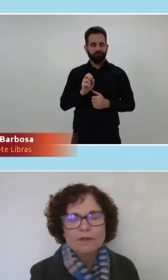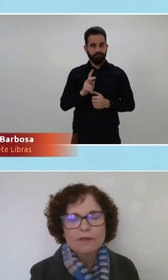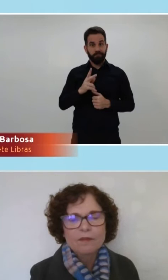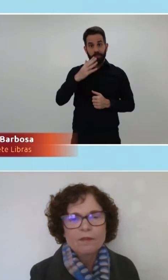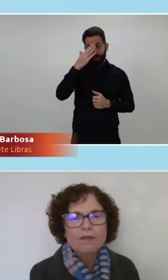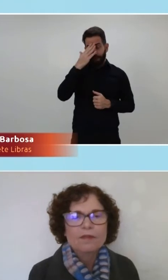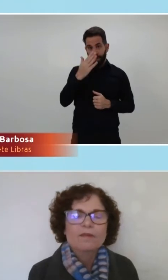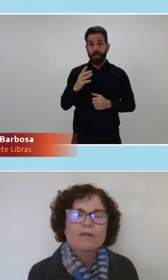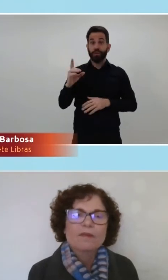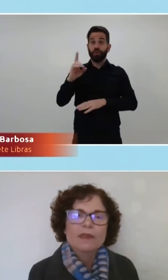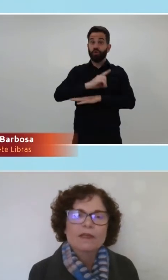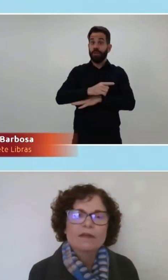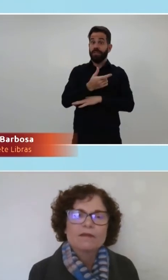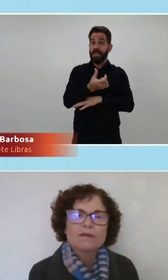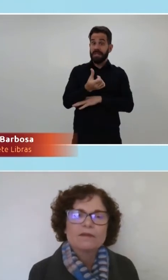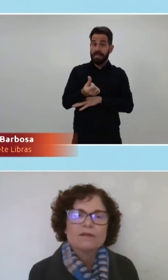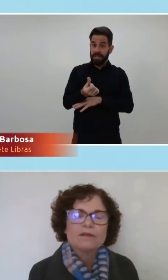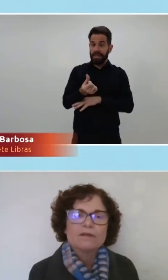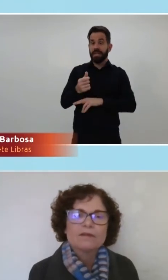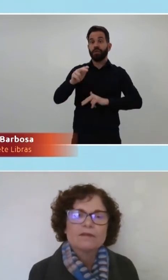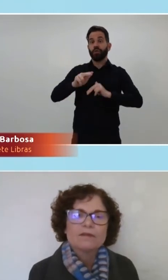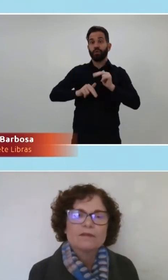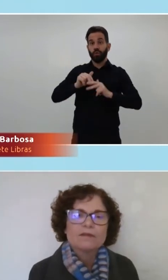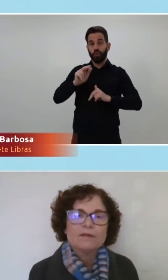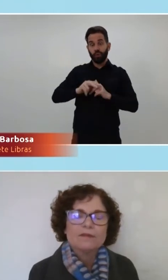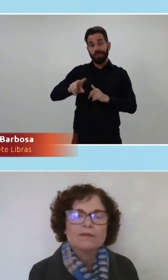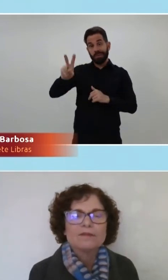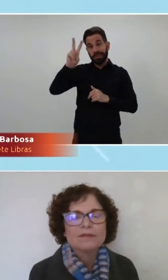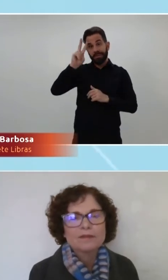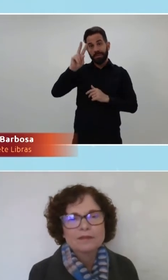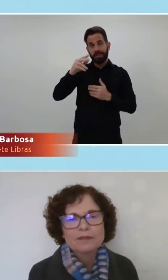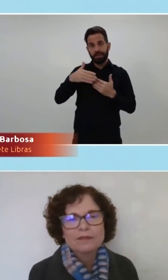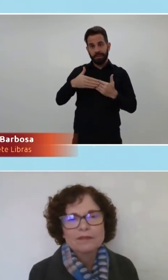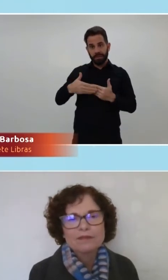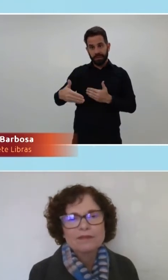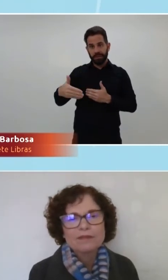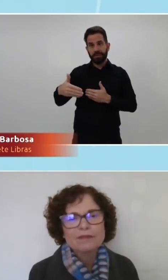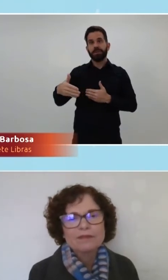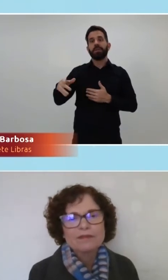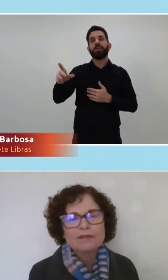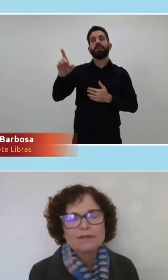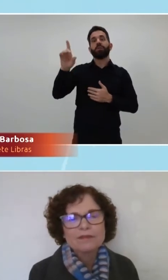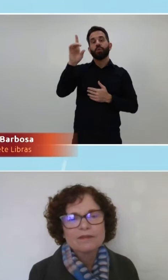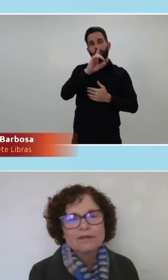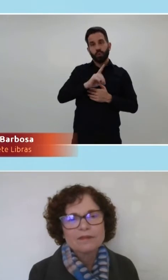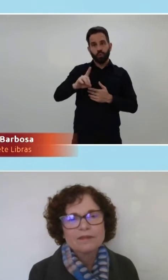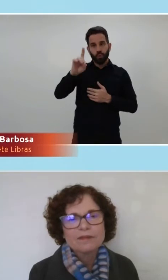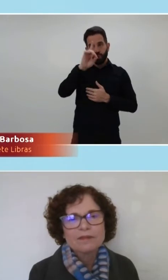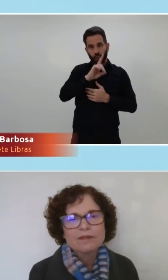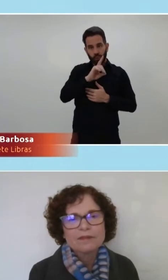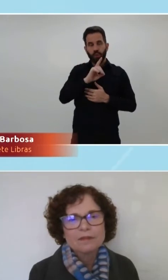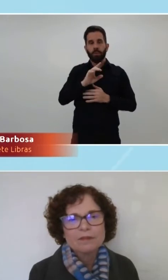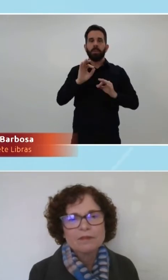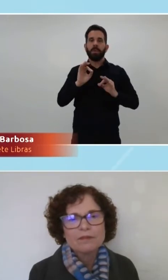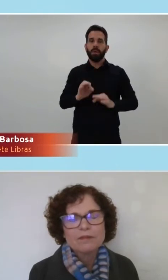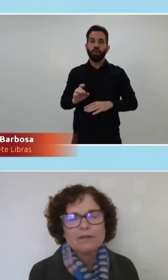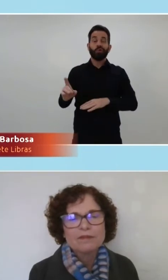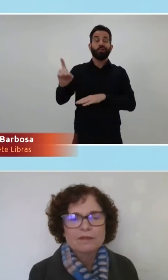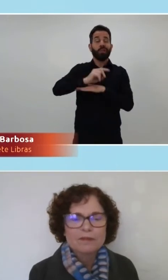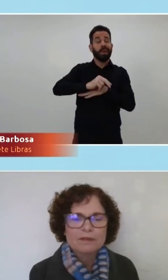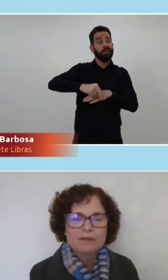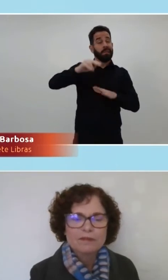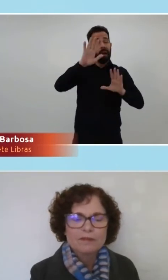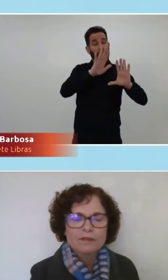26 de junho, próxima segunda-feira, não, próximo domingo, perdão. Próximo domingo é o Dia Nacional pela Educação Sem